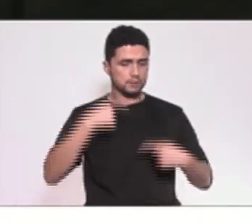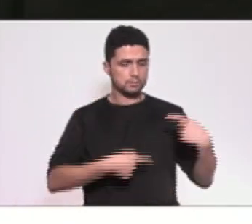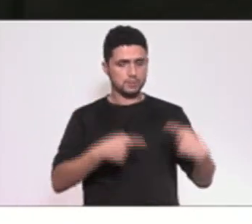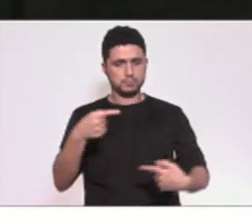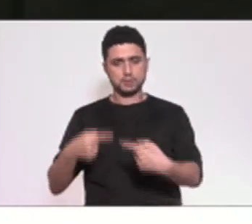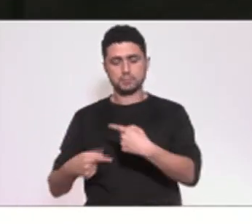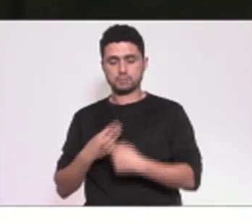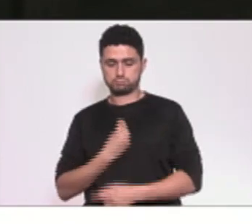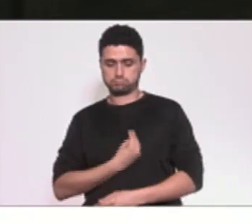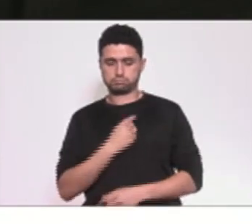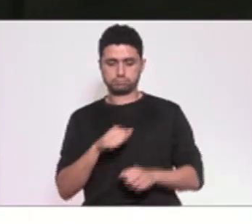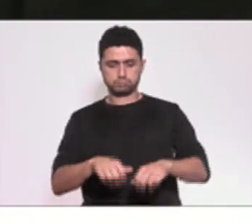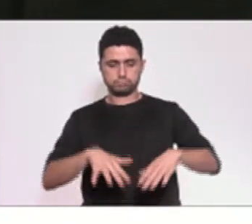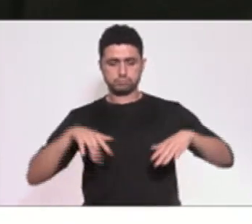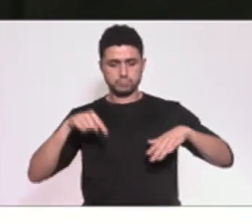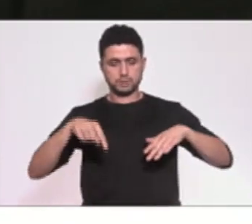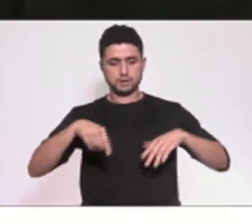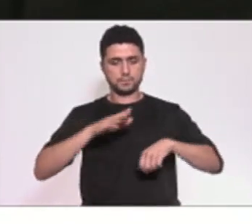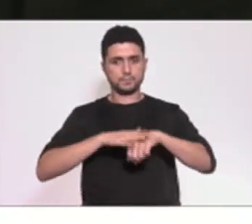decisões